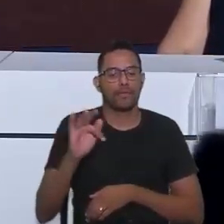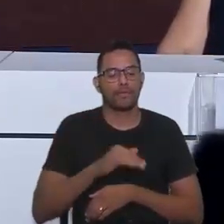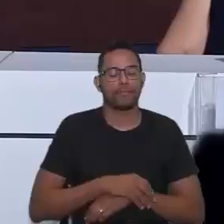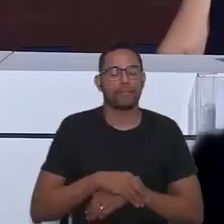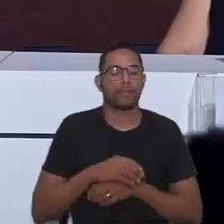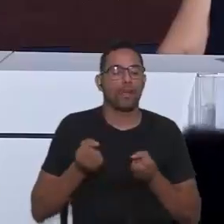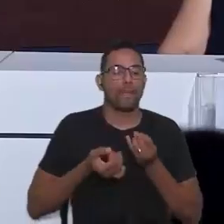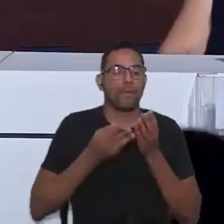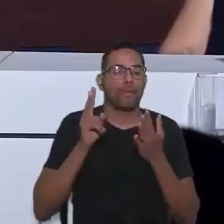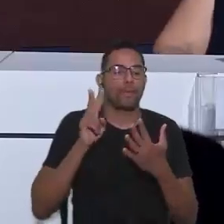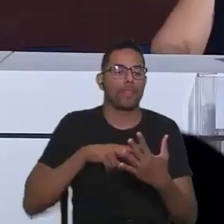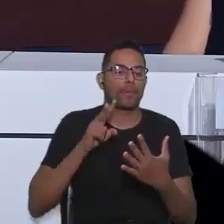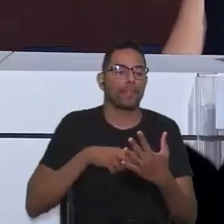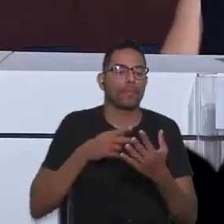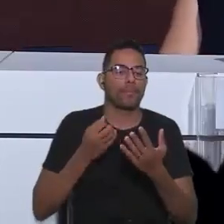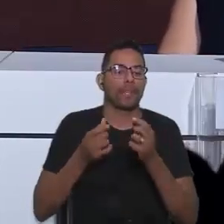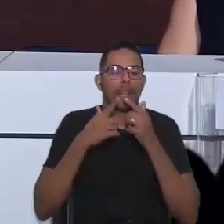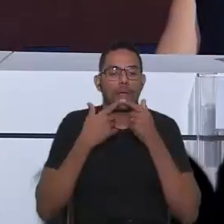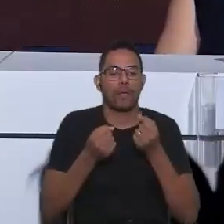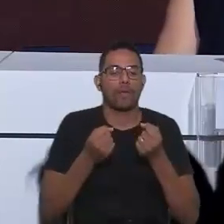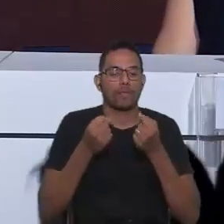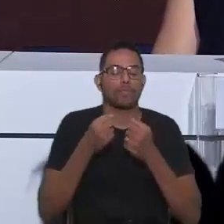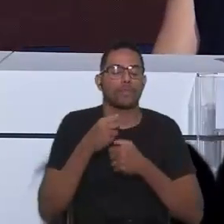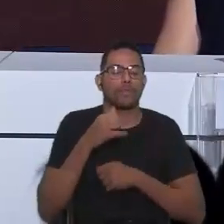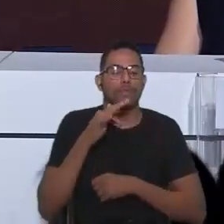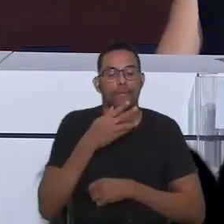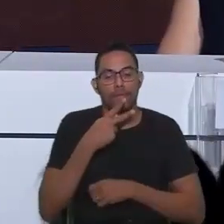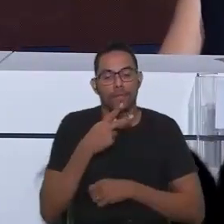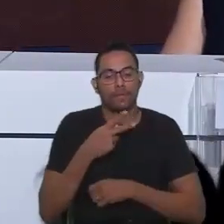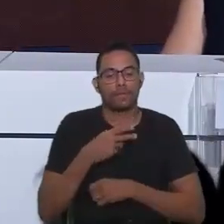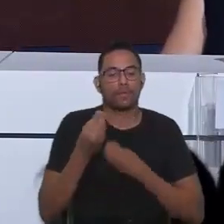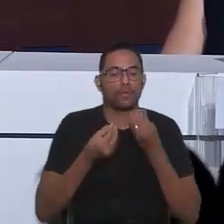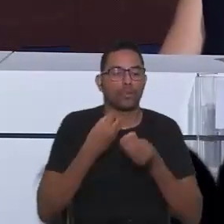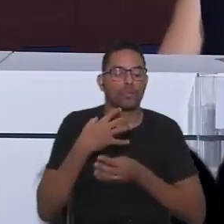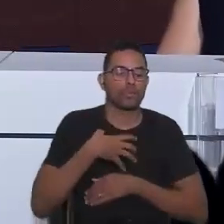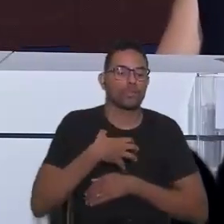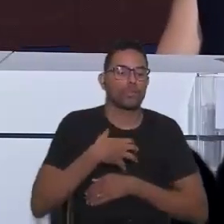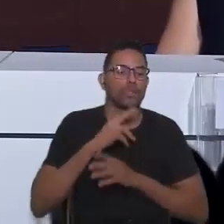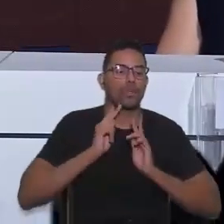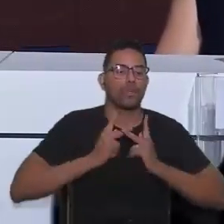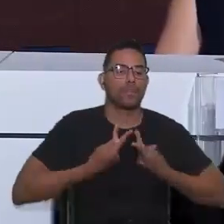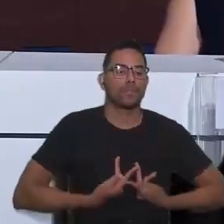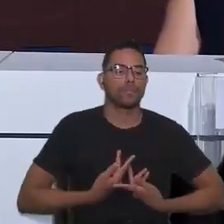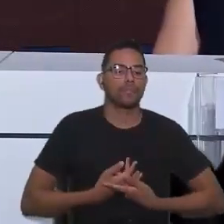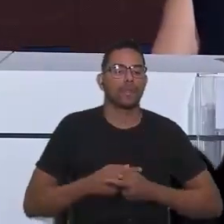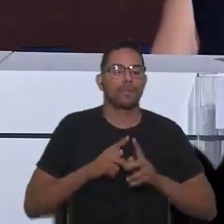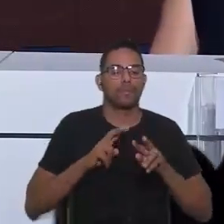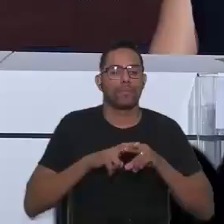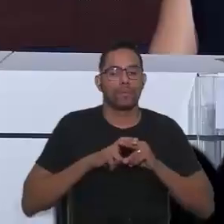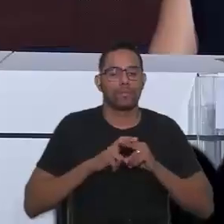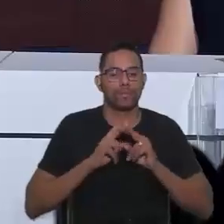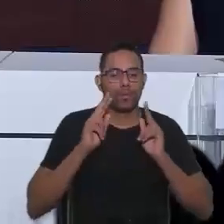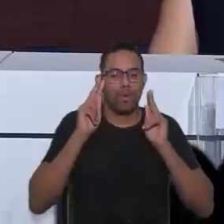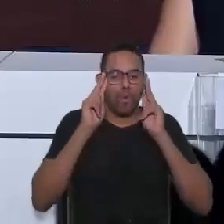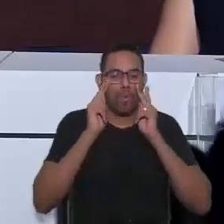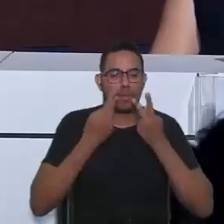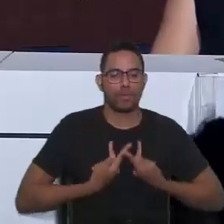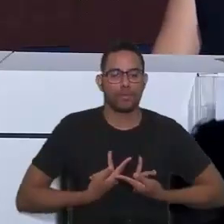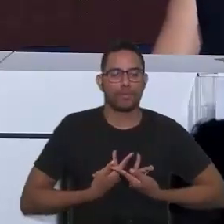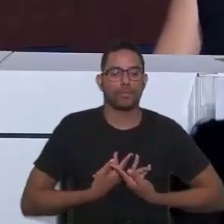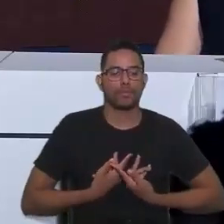o poema, estabelece a linguagem e o falar como o sentido da humanidade, e por isso a